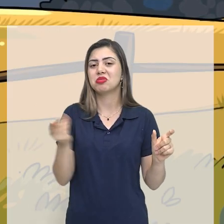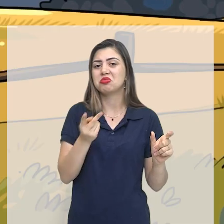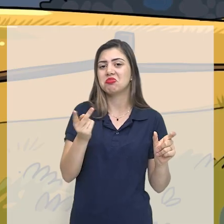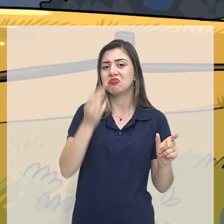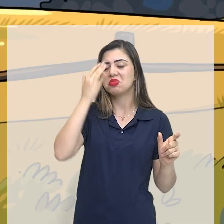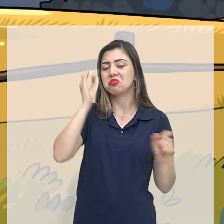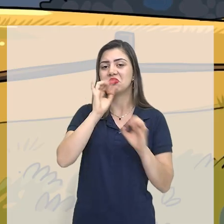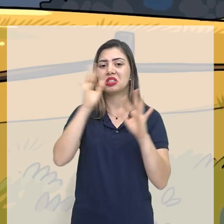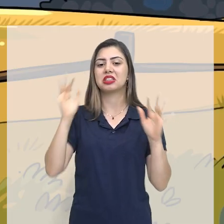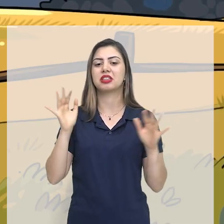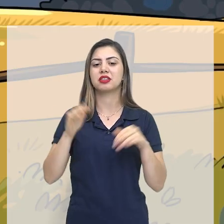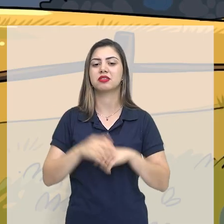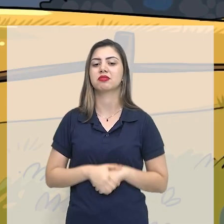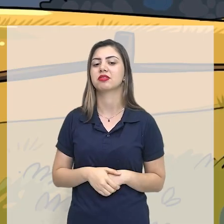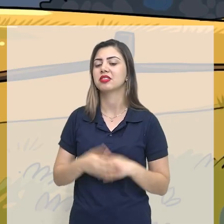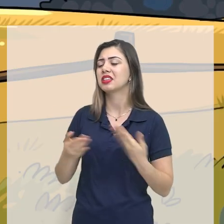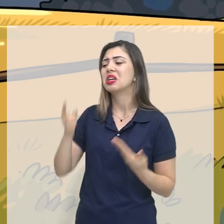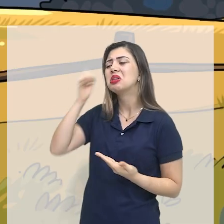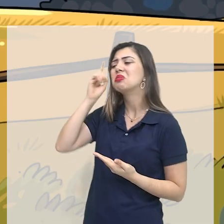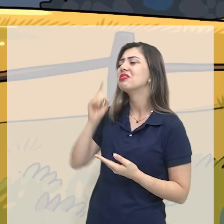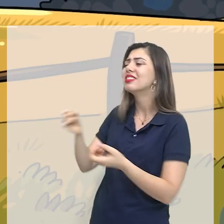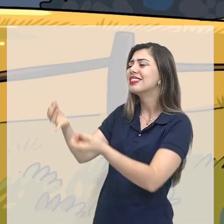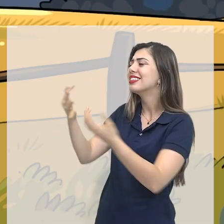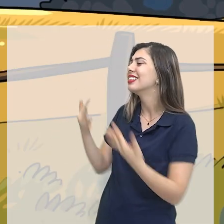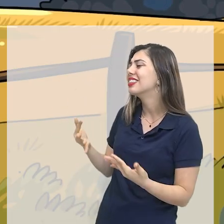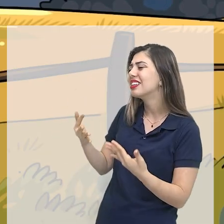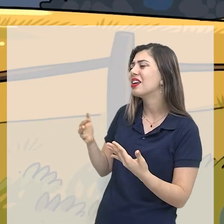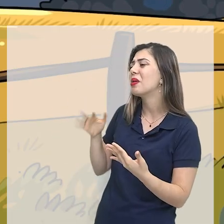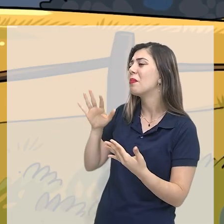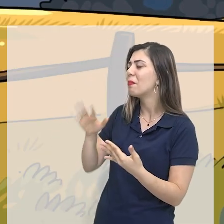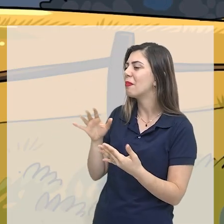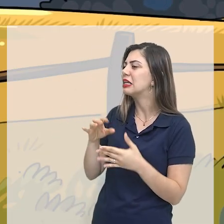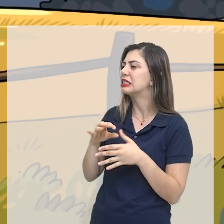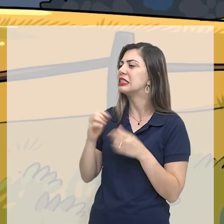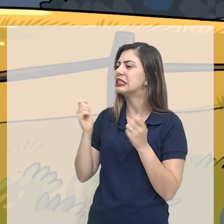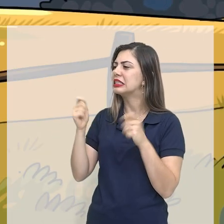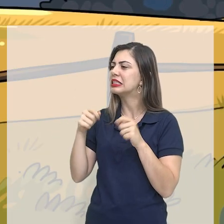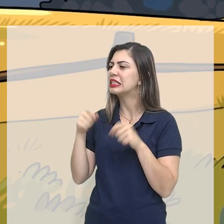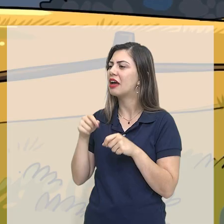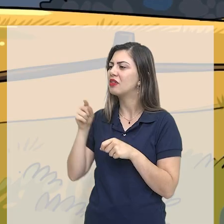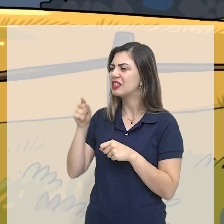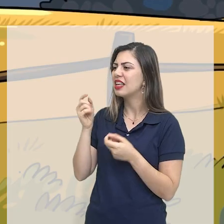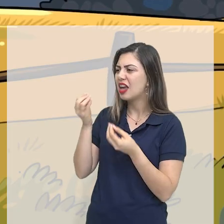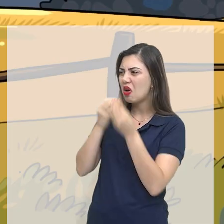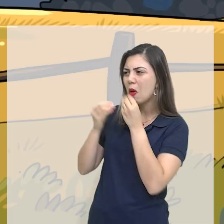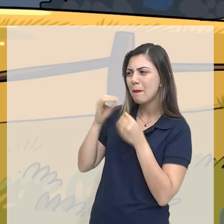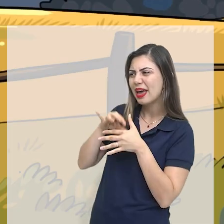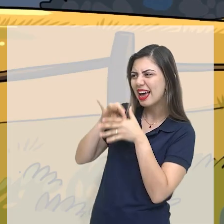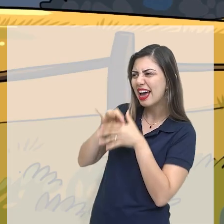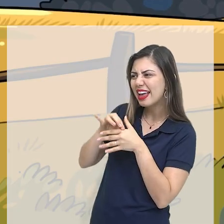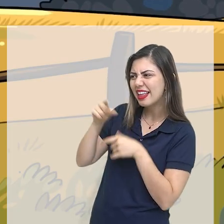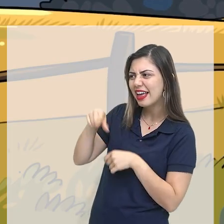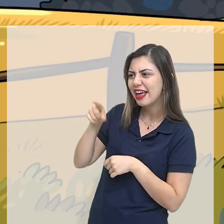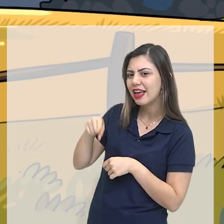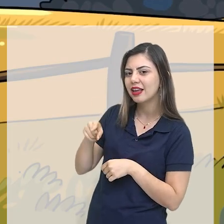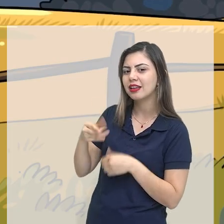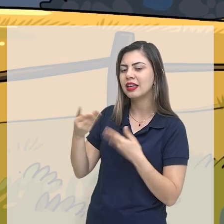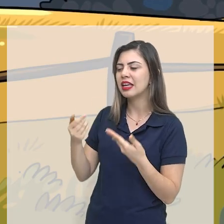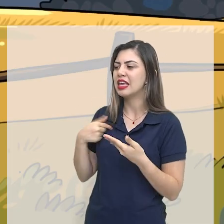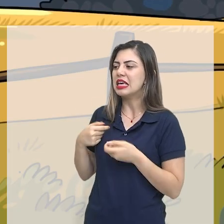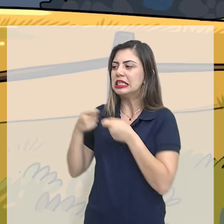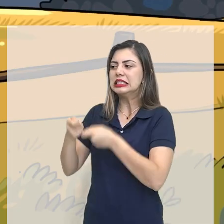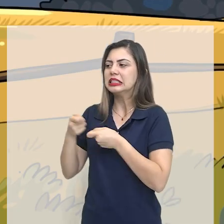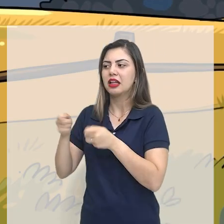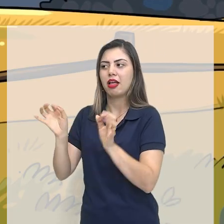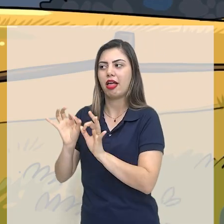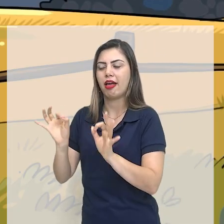incompreensíveis. Não sei o que você disse, mas o tal que de carne deve ser que você vai comer carne. Eu não tô aperreando você não,